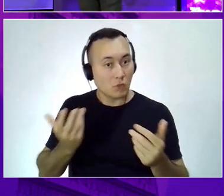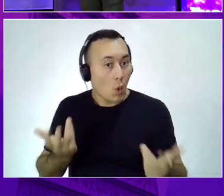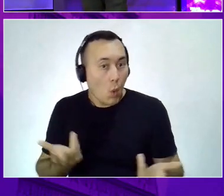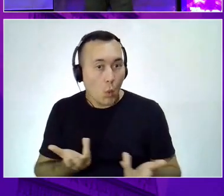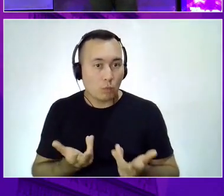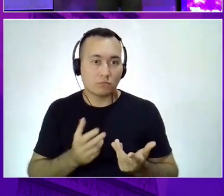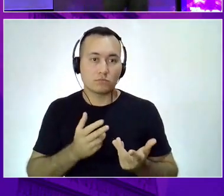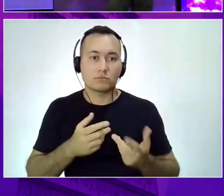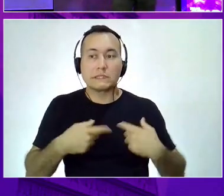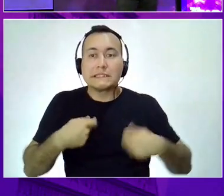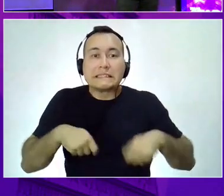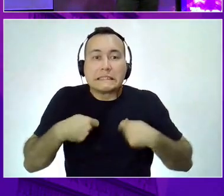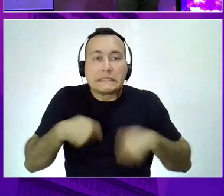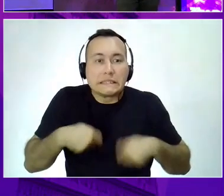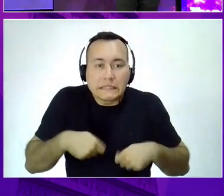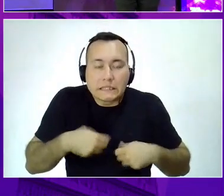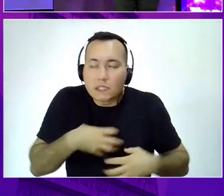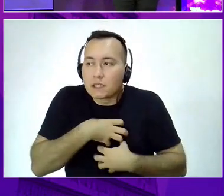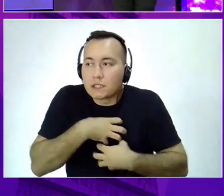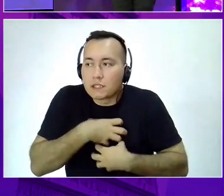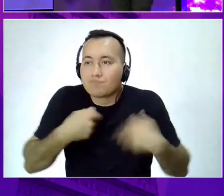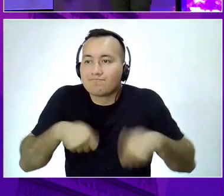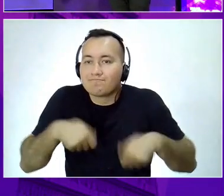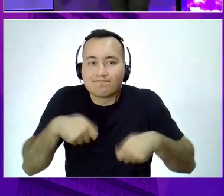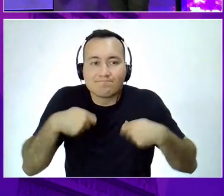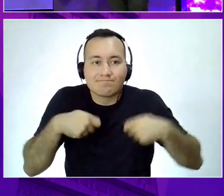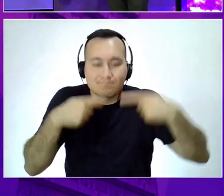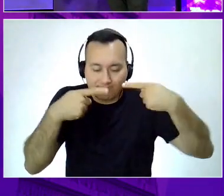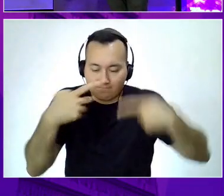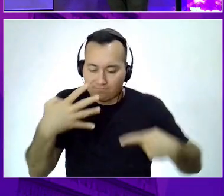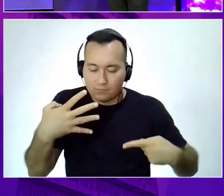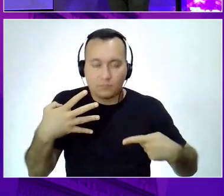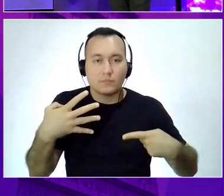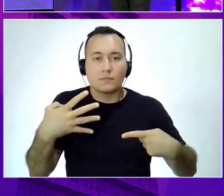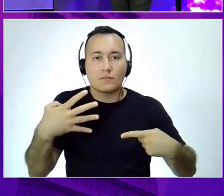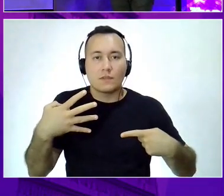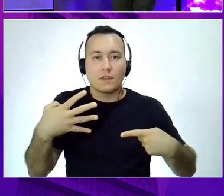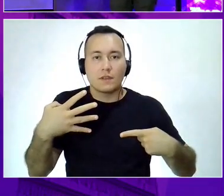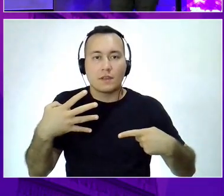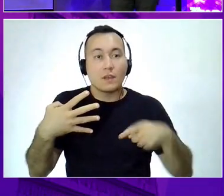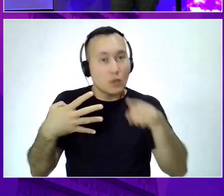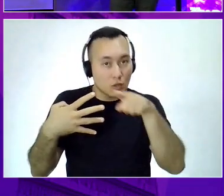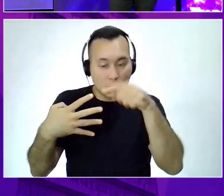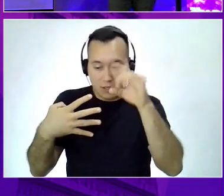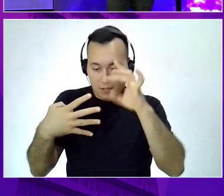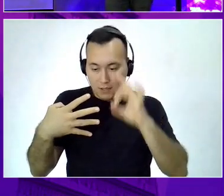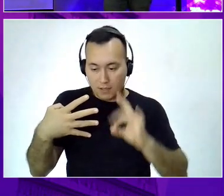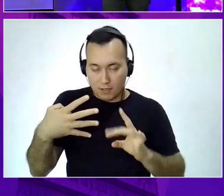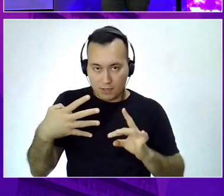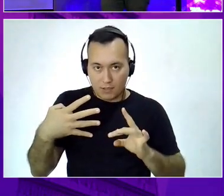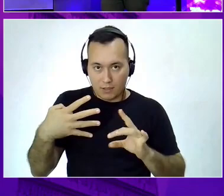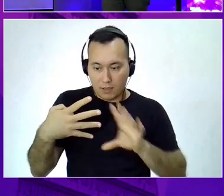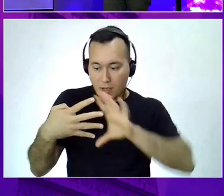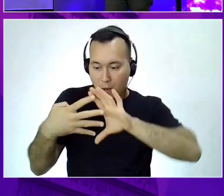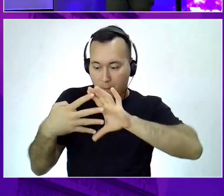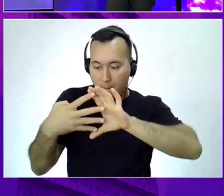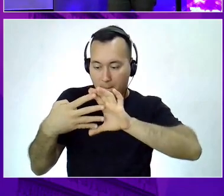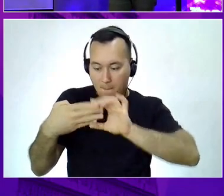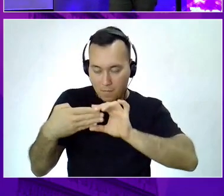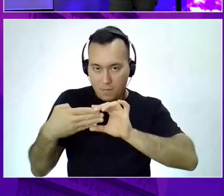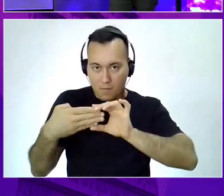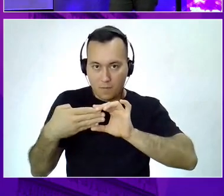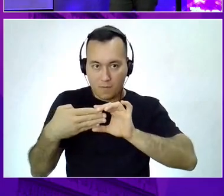não trabalham estratégico, eles não trabalham principalmente onde eles podem trazer mais valor para a organização, porque isso aqui